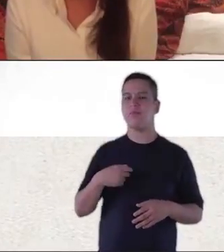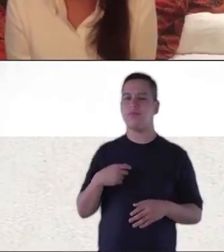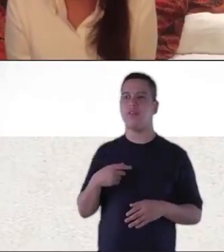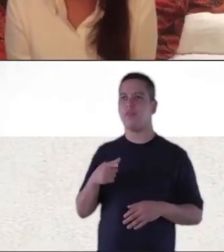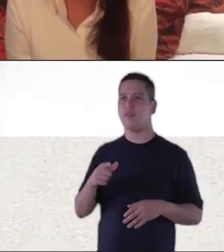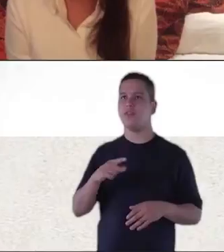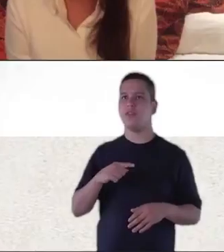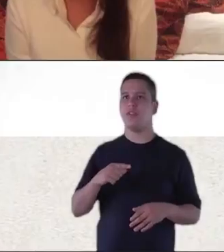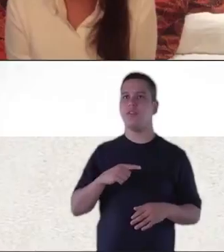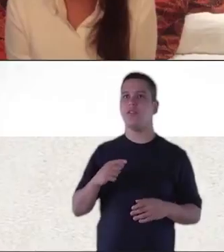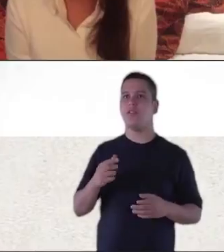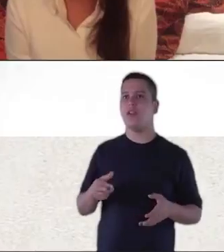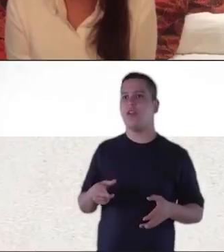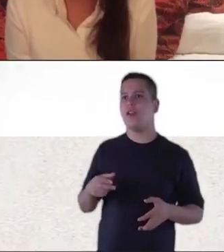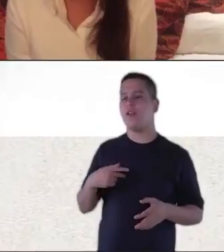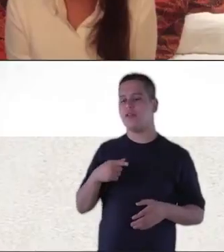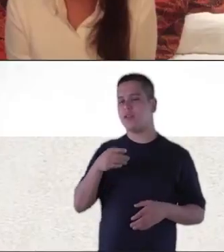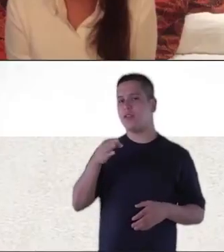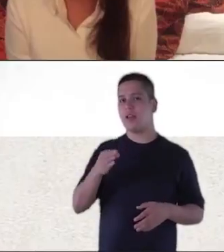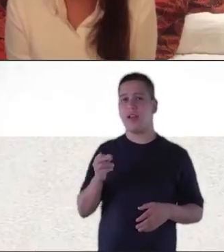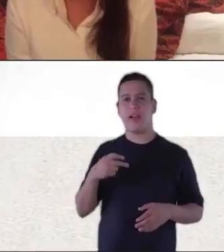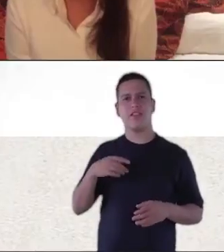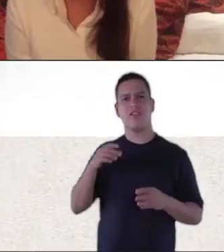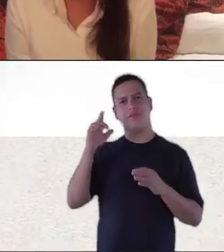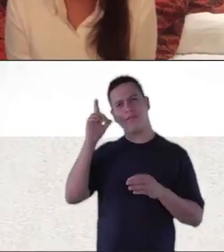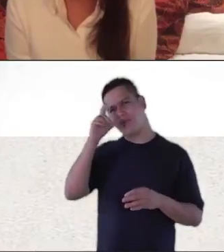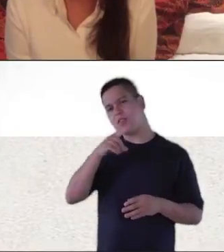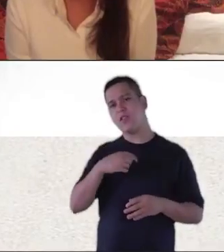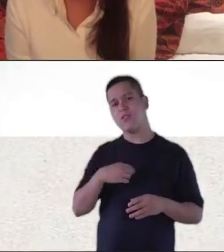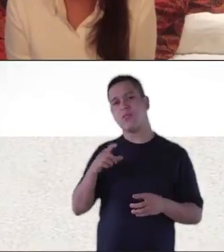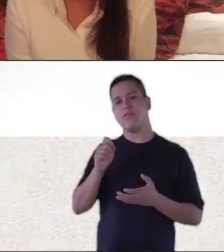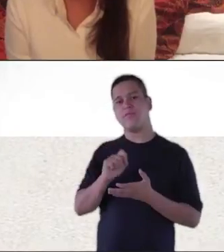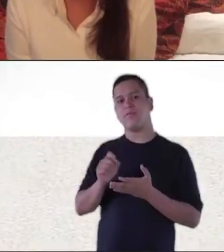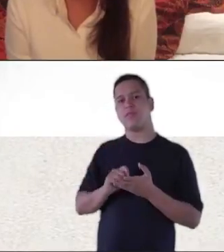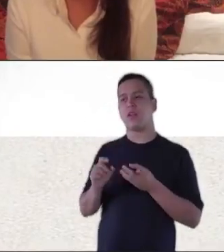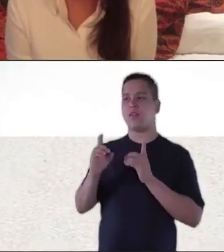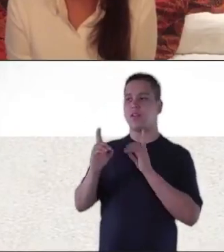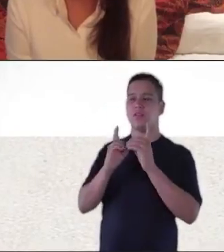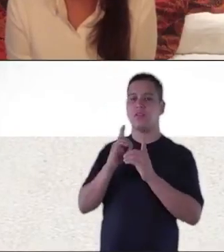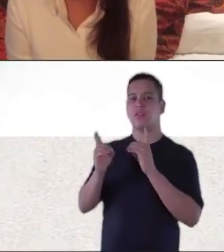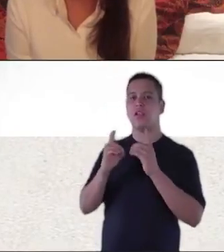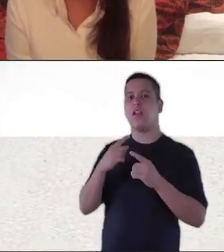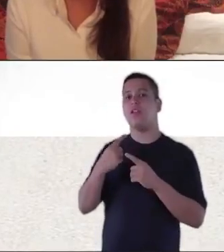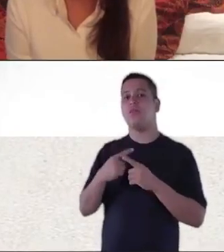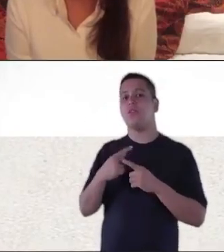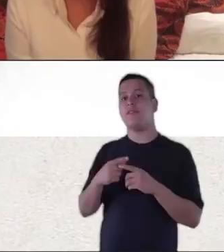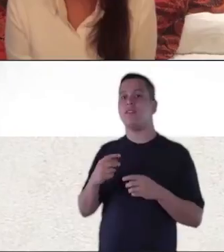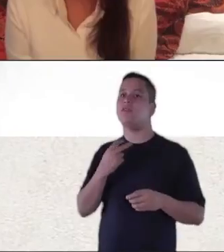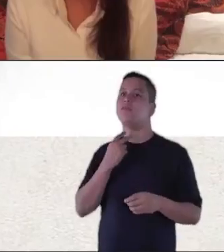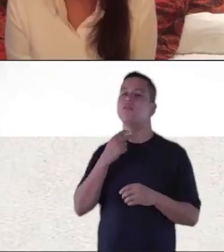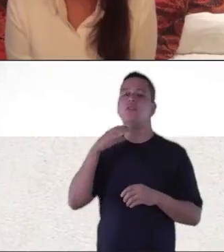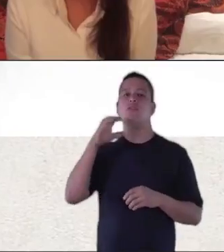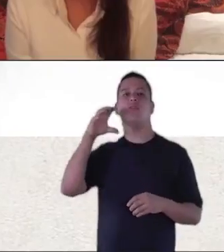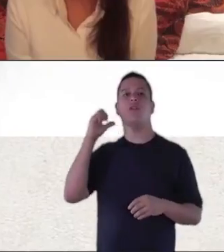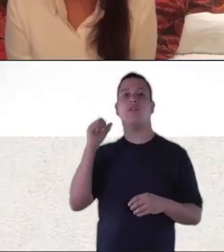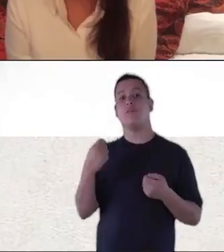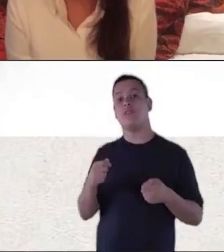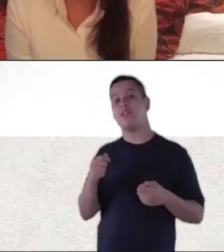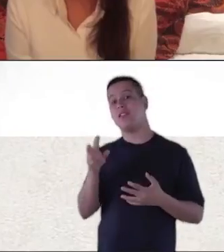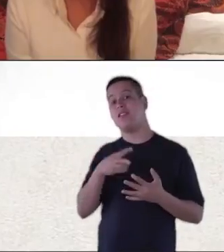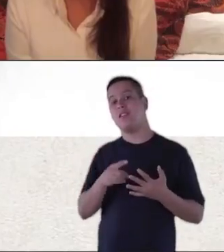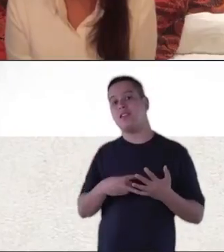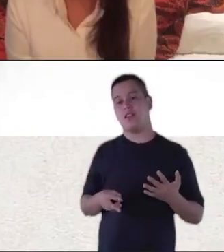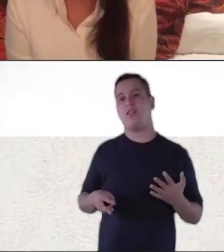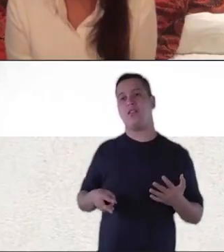Afonso, escrever diálogo é muito difícil, porque o diálogo do livro não é para ser ouvido, é para ser falado, né? É para ser lido.